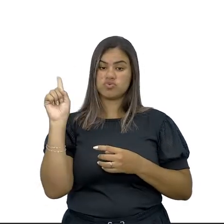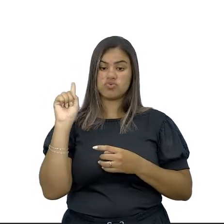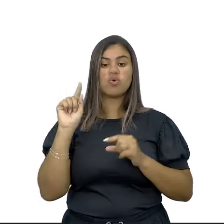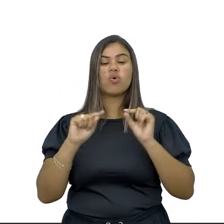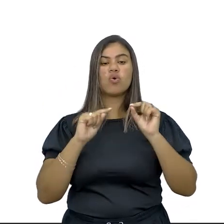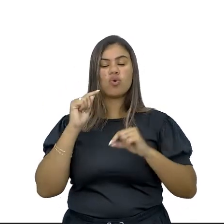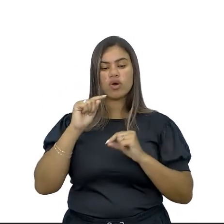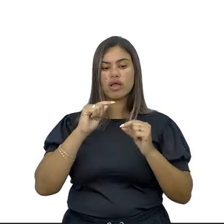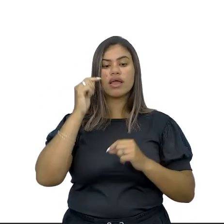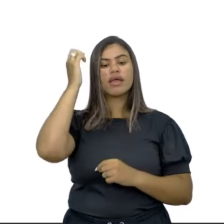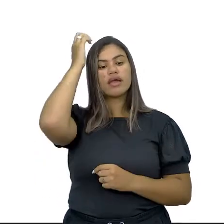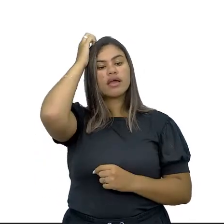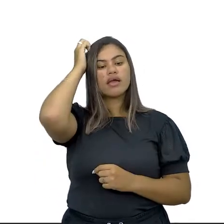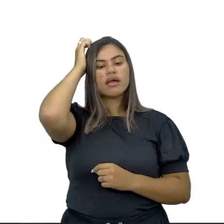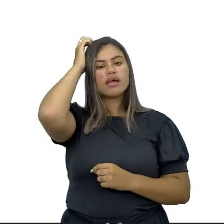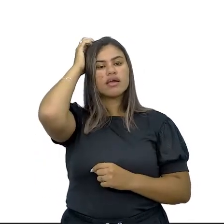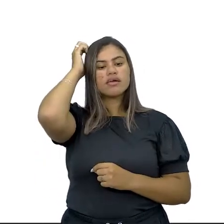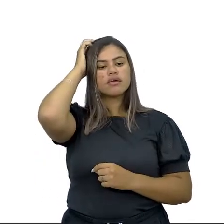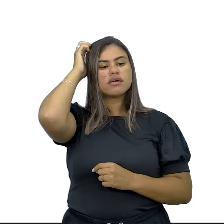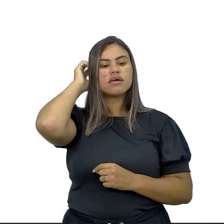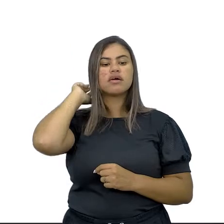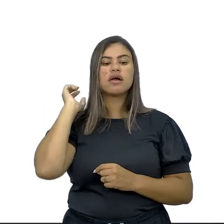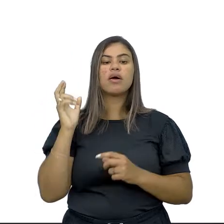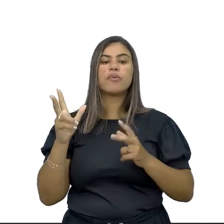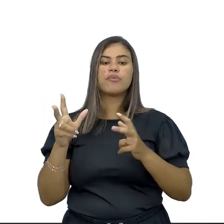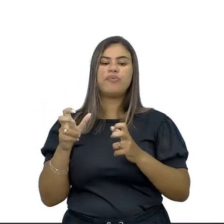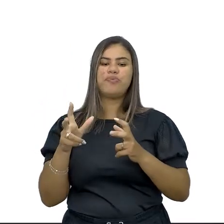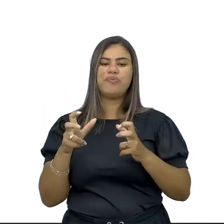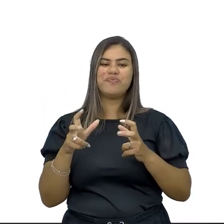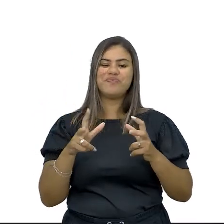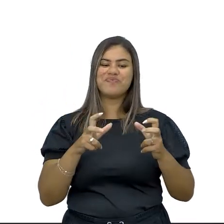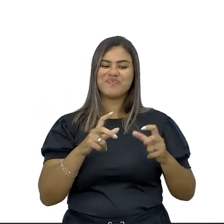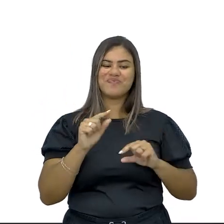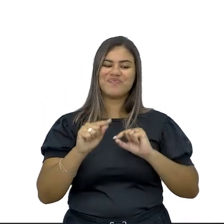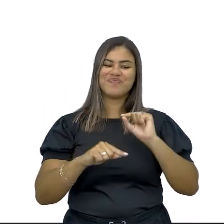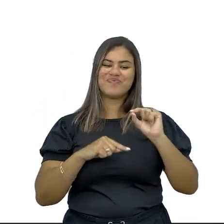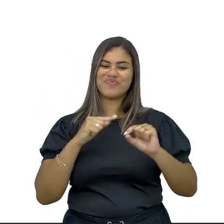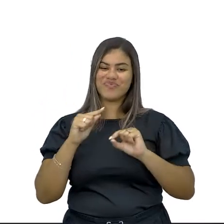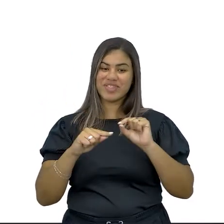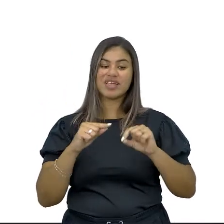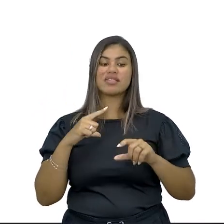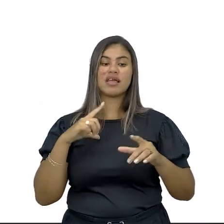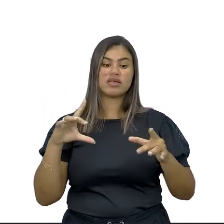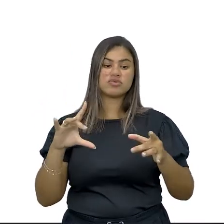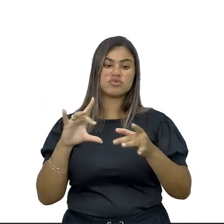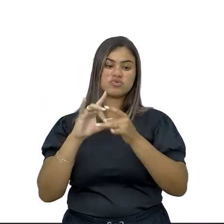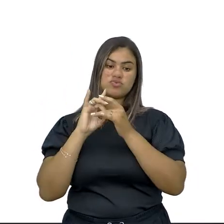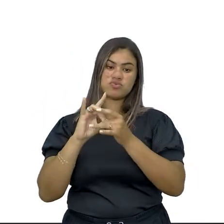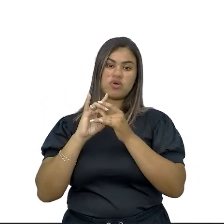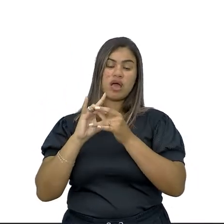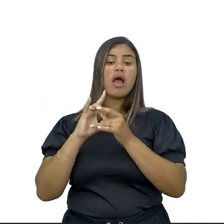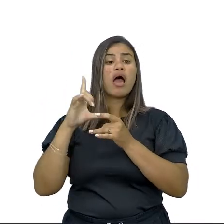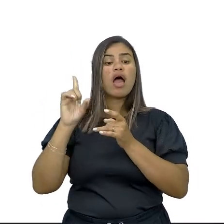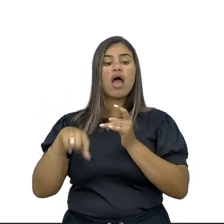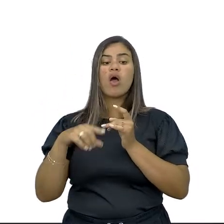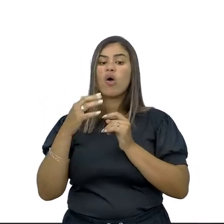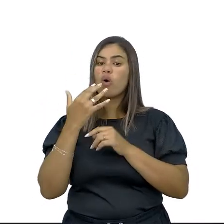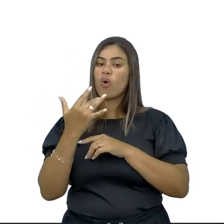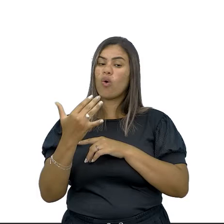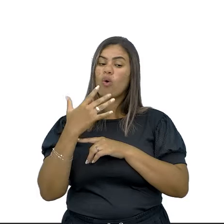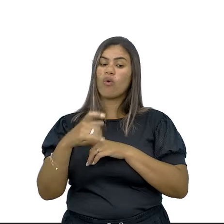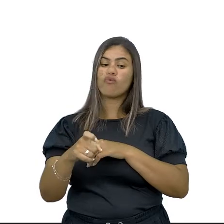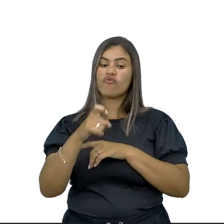fechar a interpretação desse esquema, percebam ainda que existe uma intersecção, né? Ou seja, as